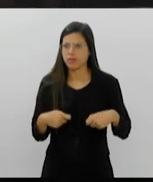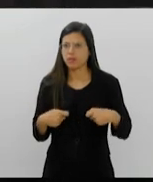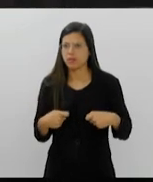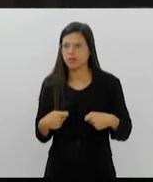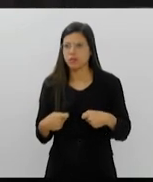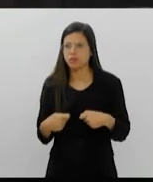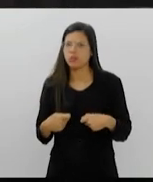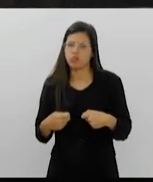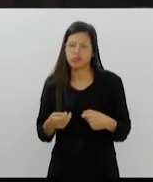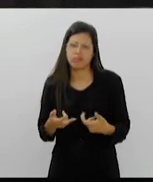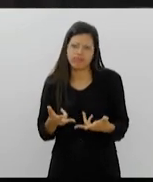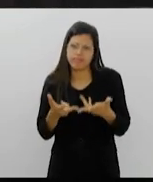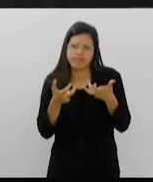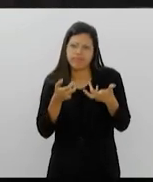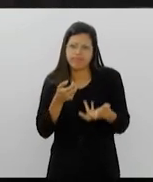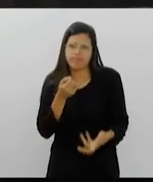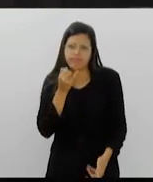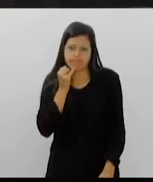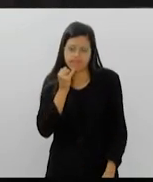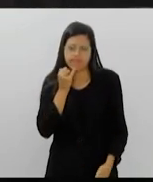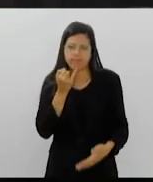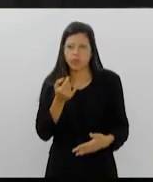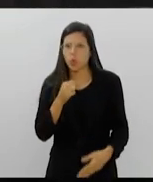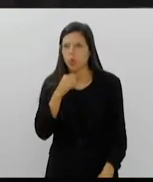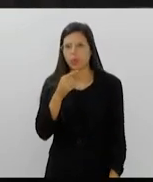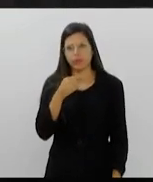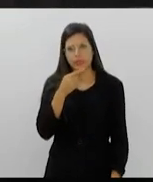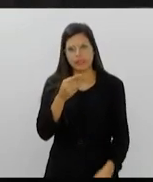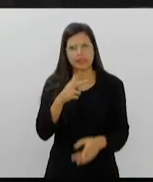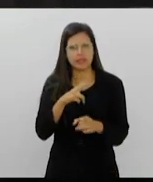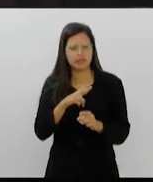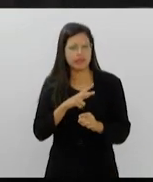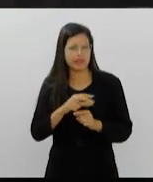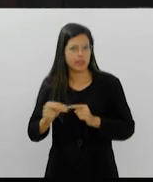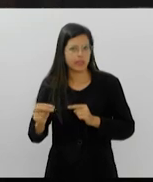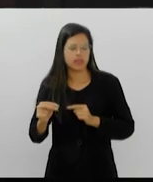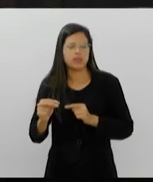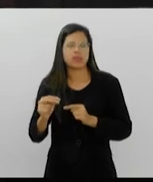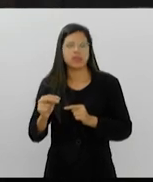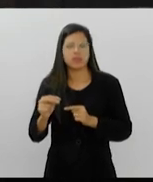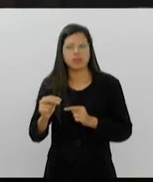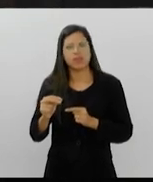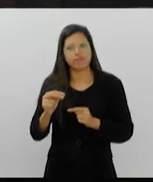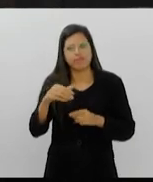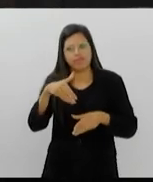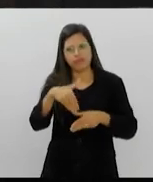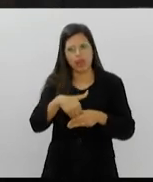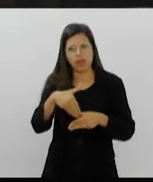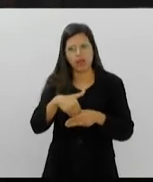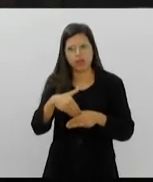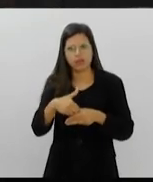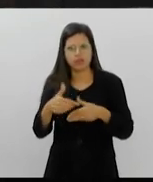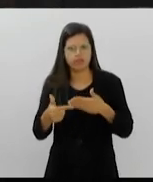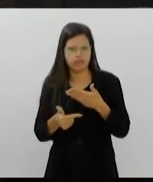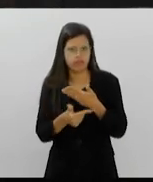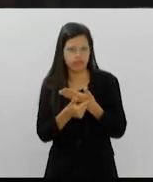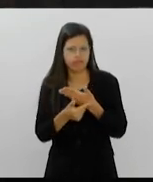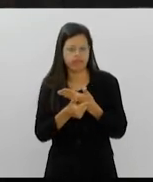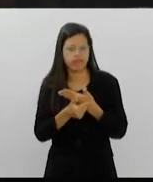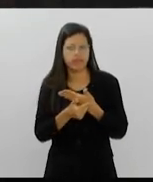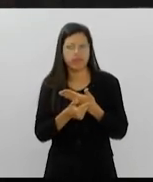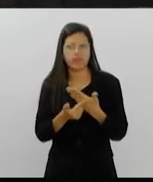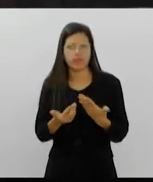que, infelizmente, não consegui êxito em levar essa eleição para o segundo turno.